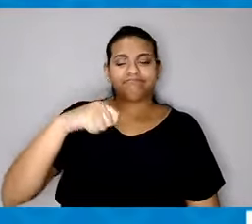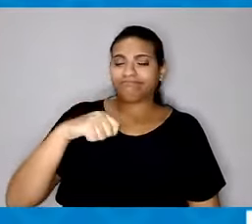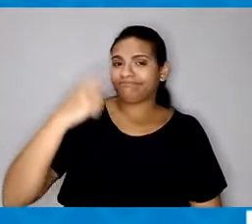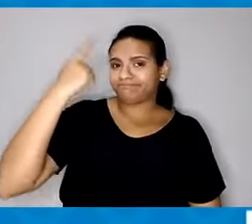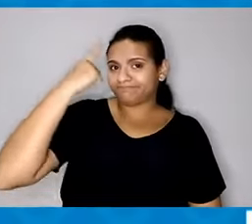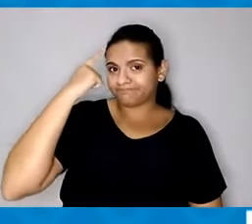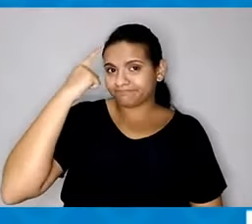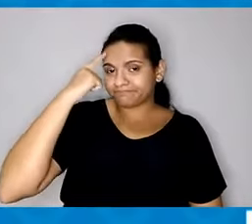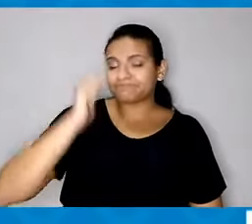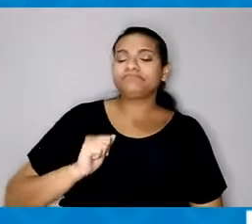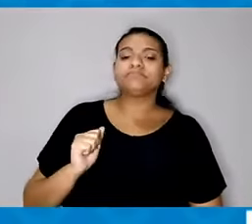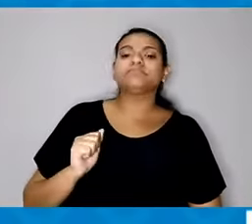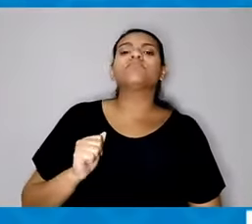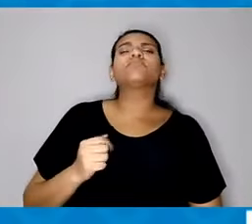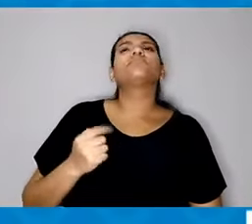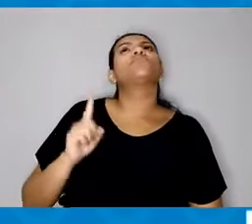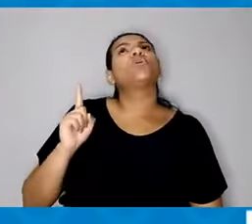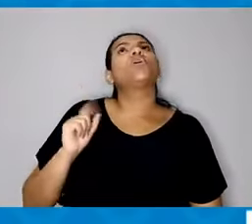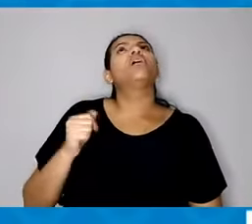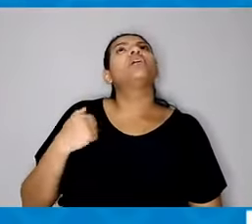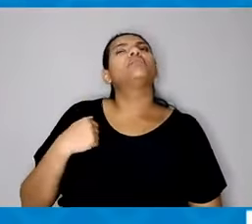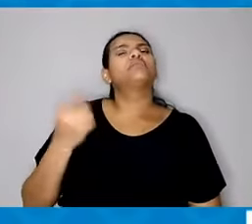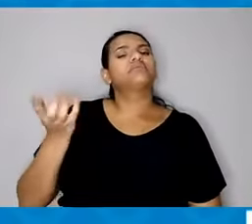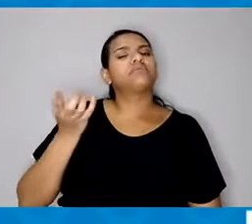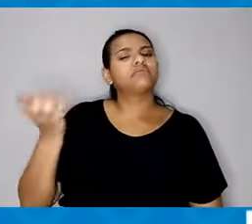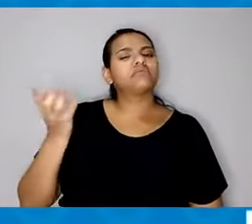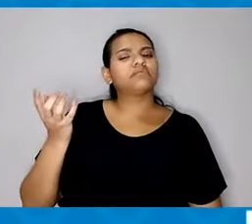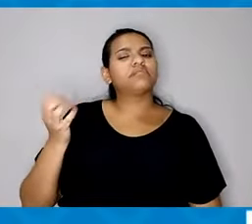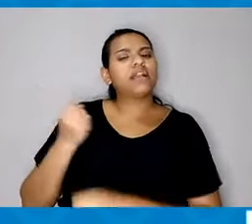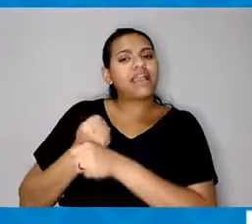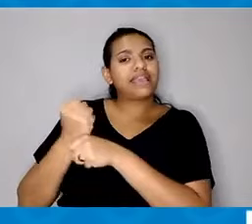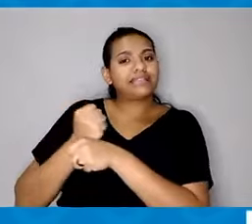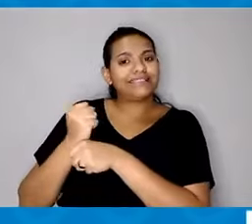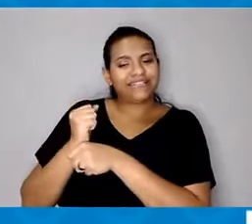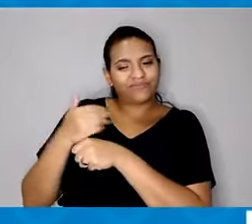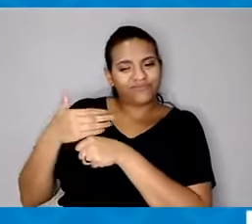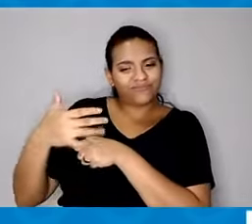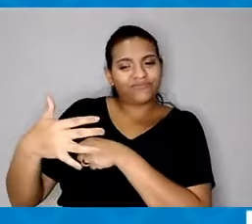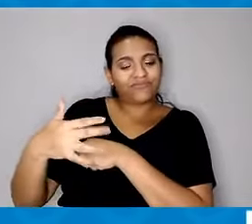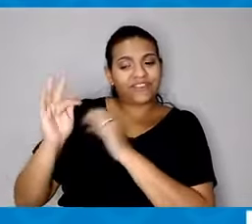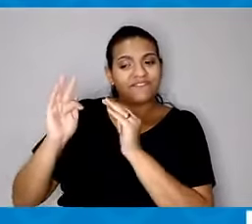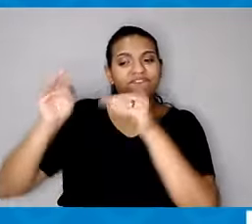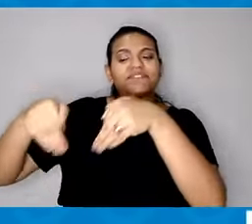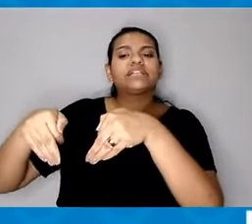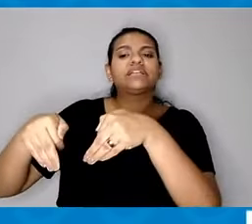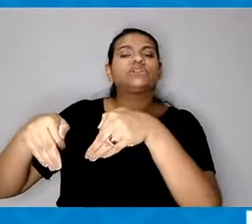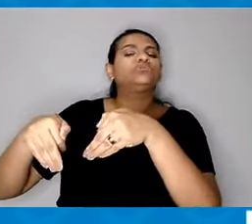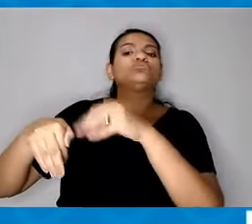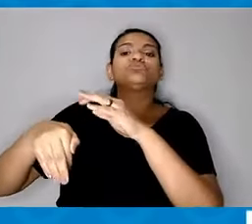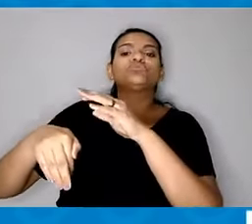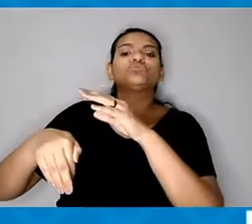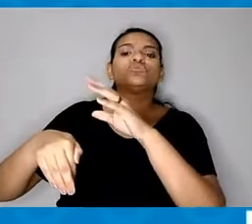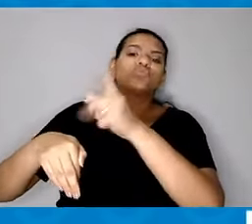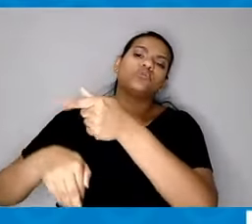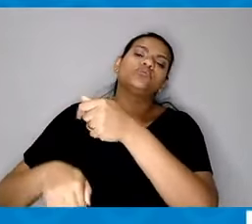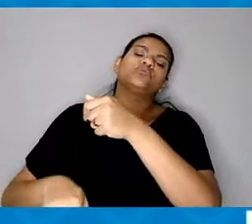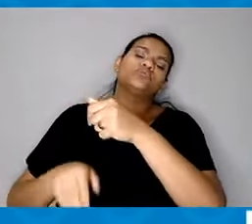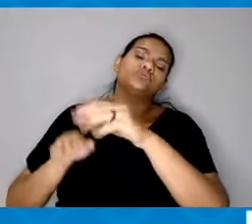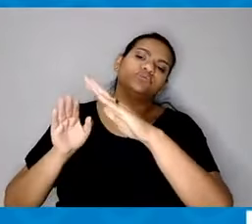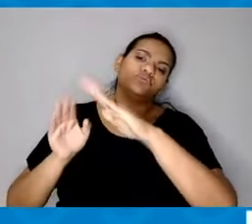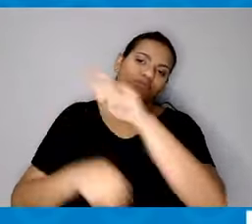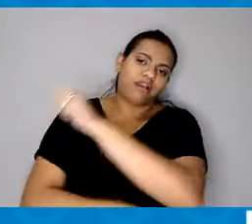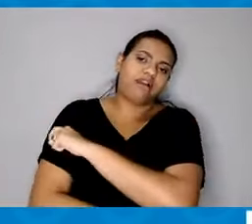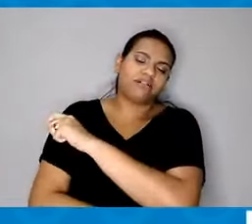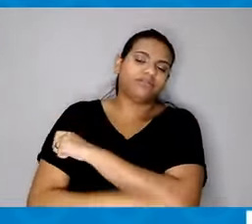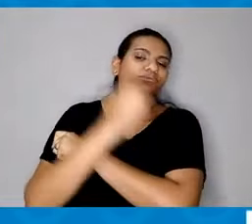final do ano que as crianças tenham uma autogestão dos corredores da escola, então não vai ter ninguém correndo porque tem risco de acidente, não vai ter